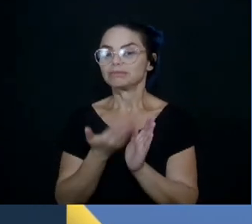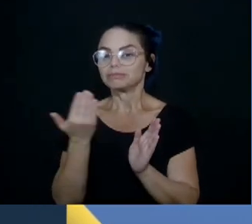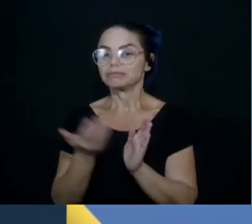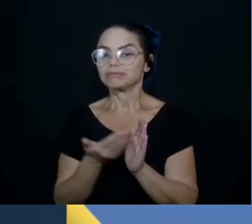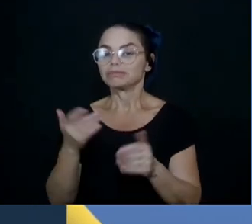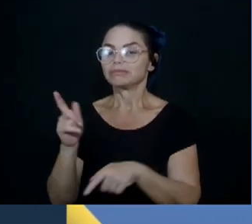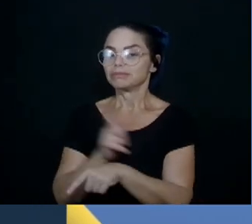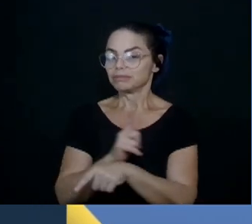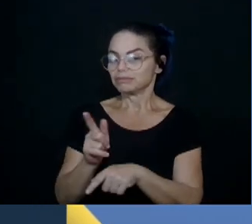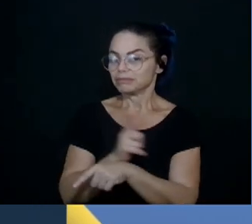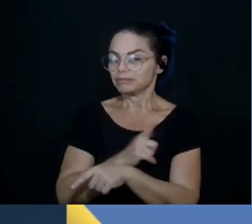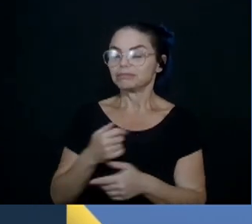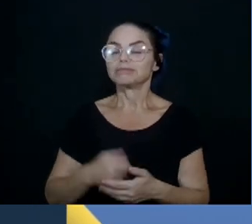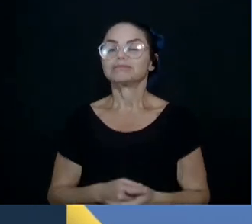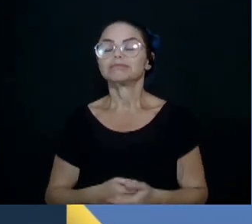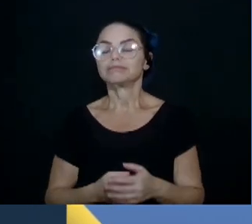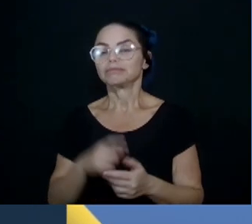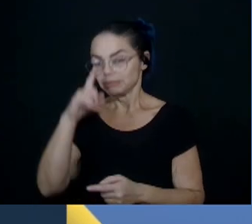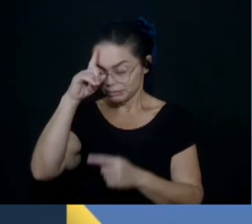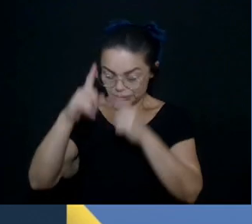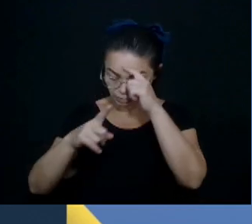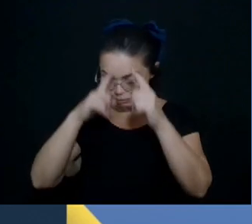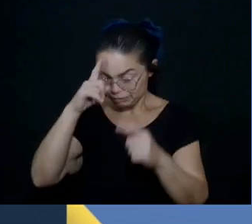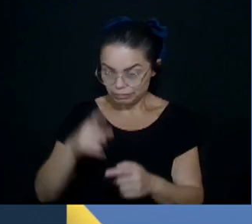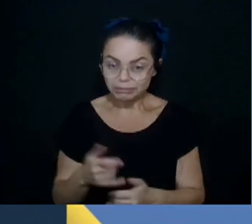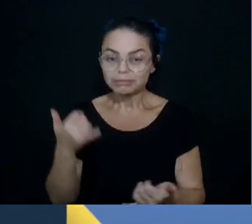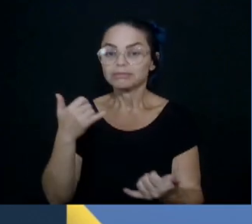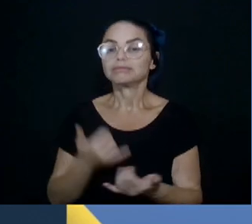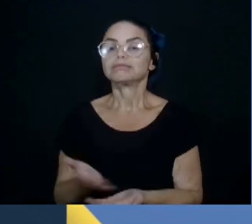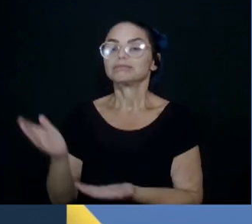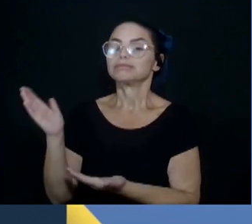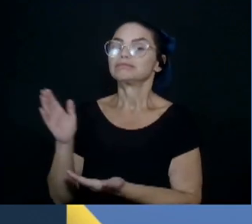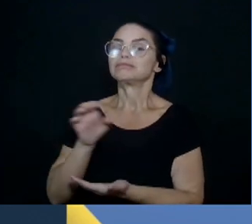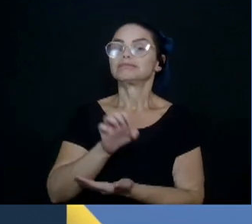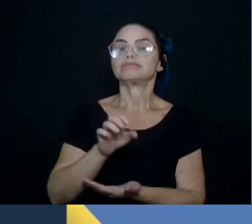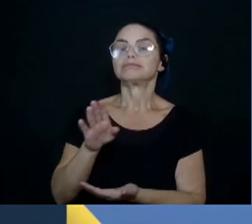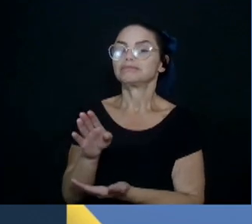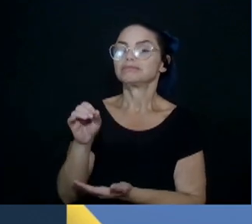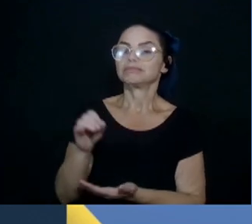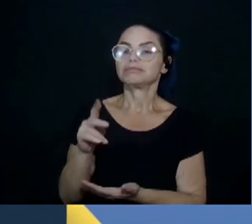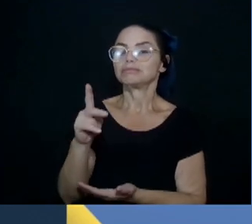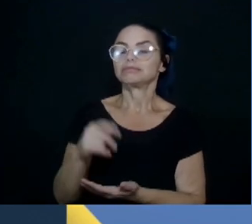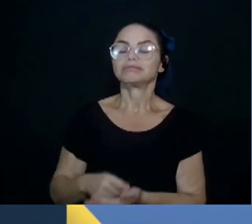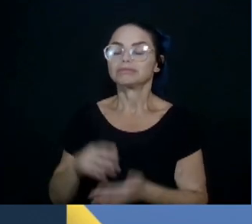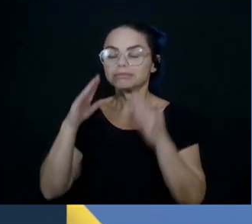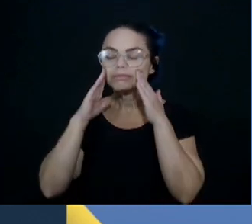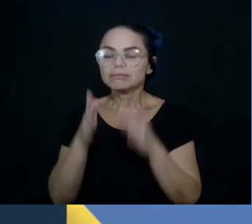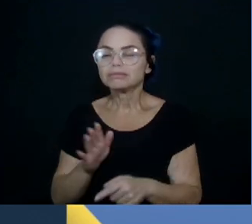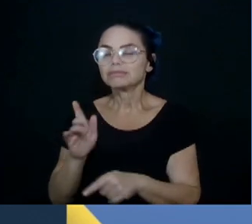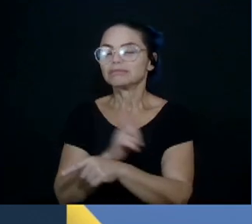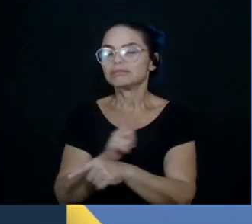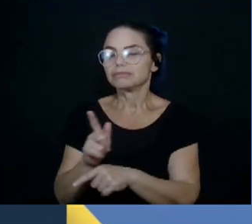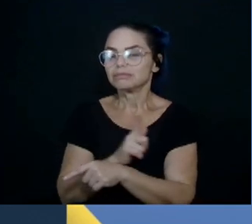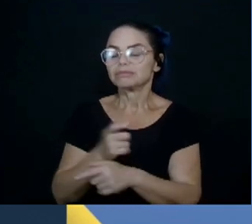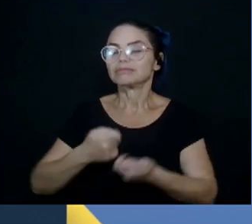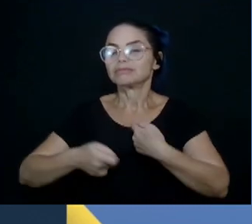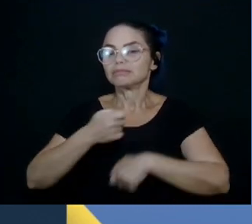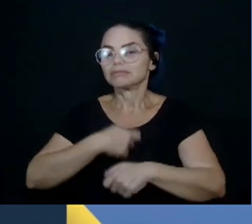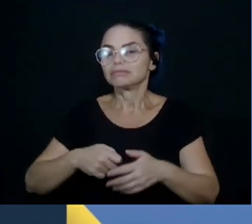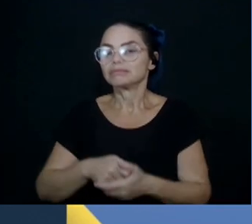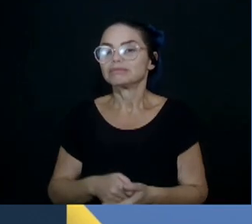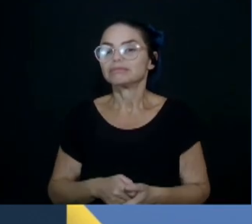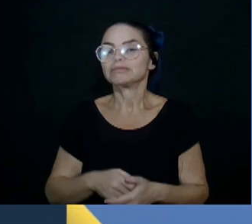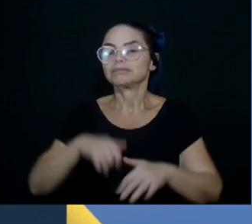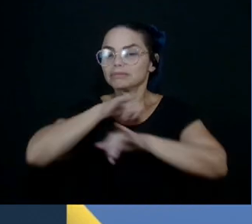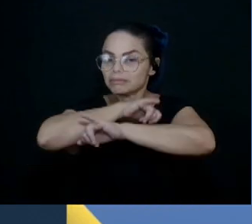negócio criativo. Em formato de e-book, Max Angel foca no gerenciamento de negócios, marketing digital